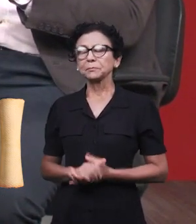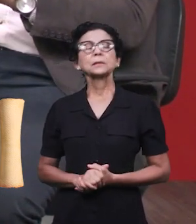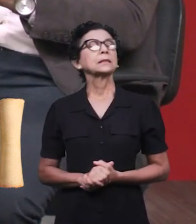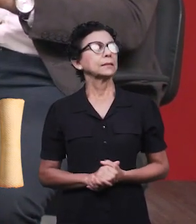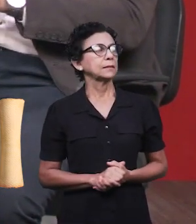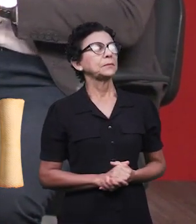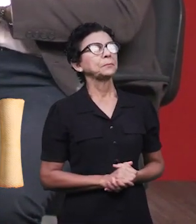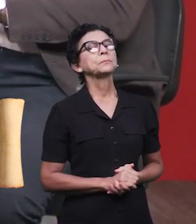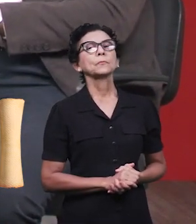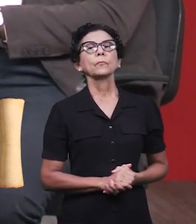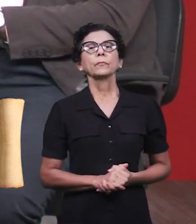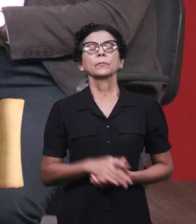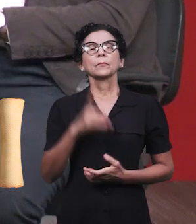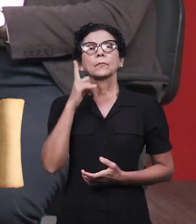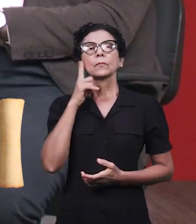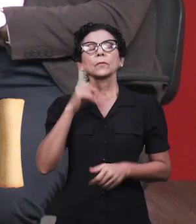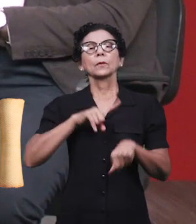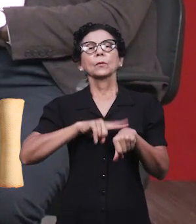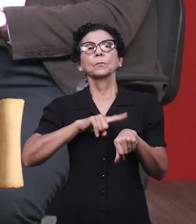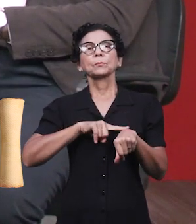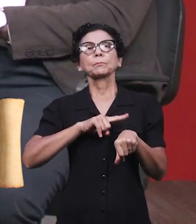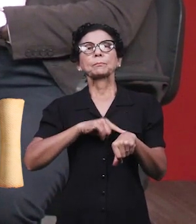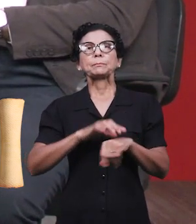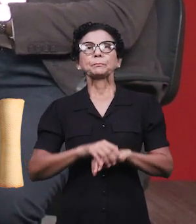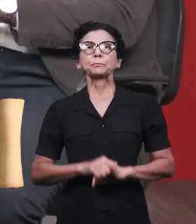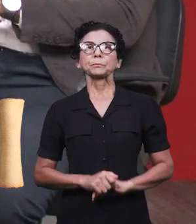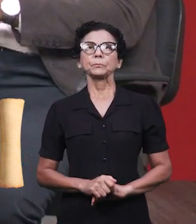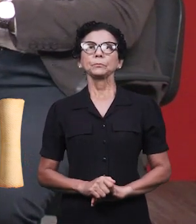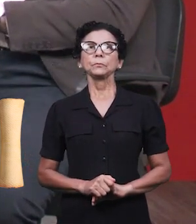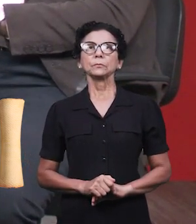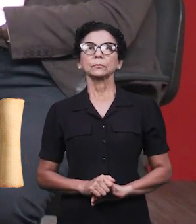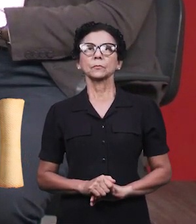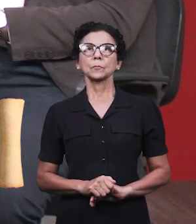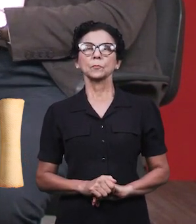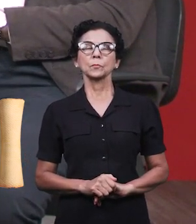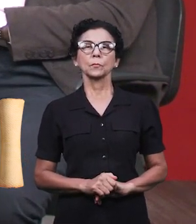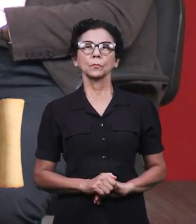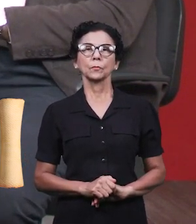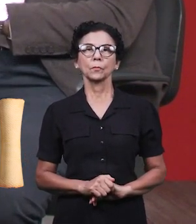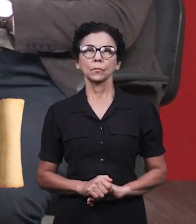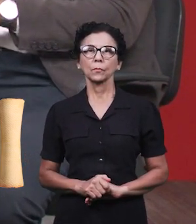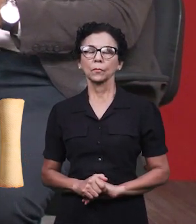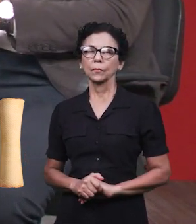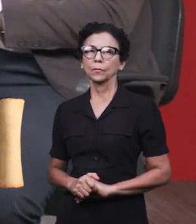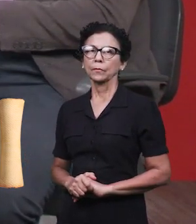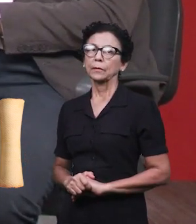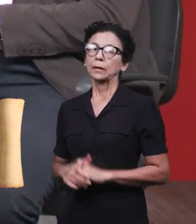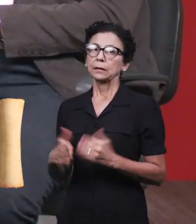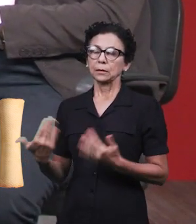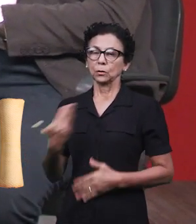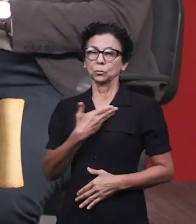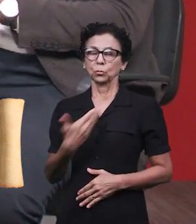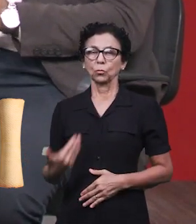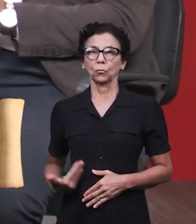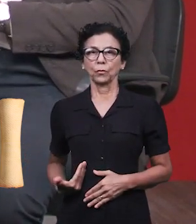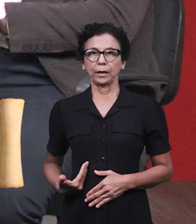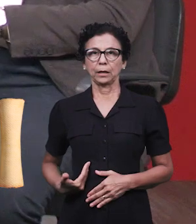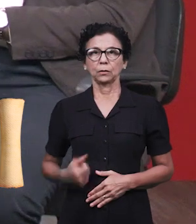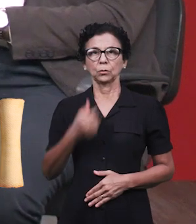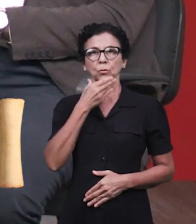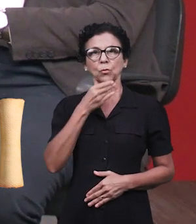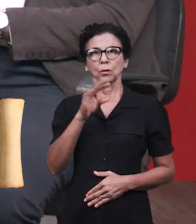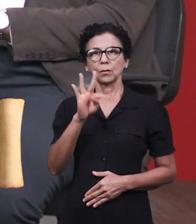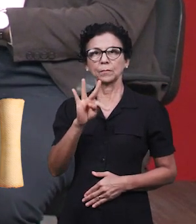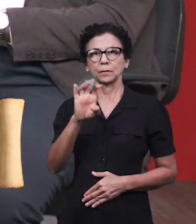aquele governo por Pórcio Festo, há uma visita, não vamos dizer inusitada, mas